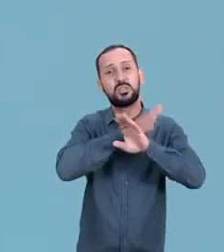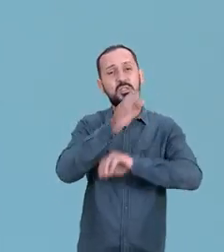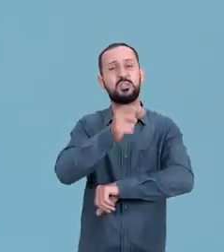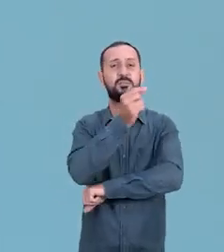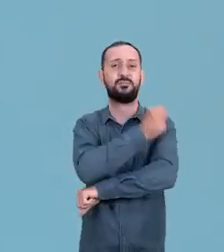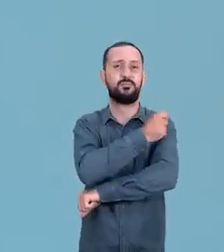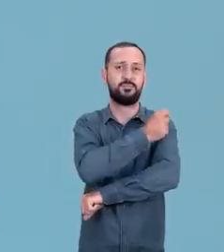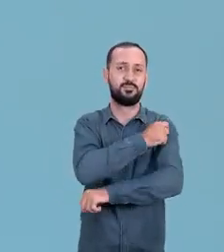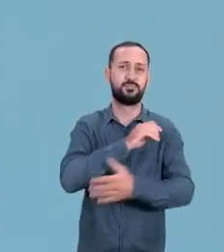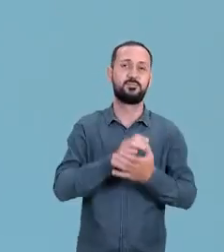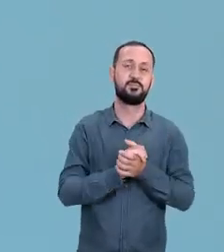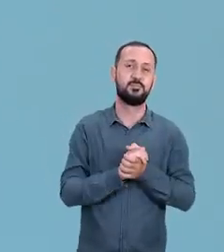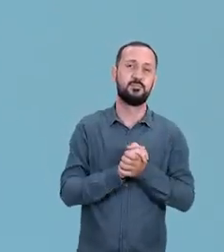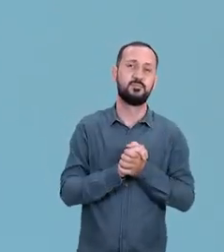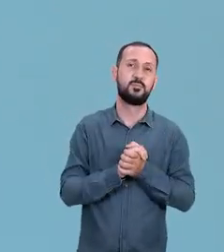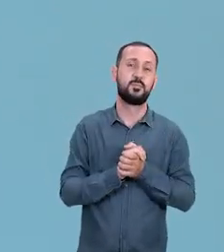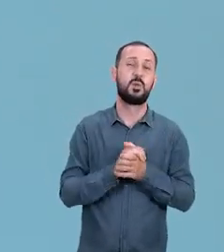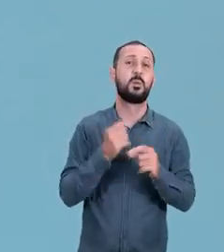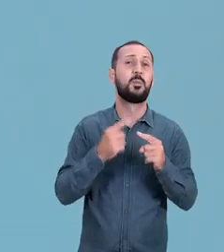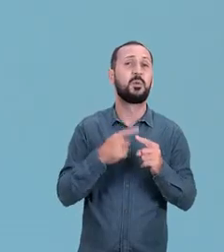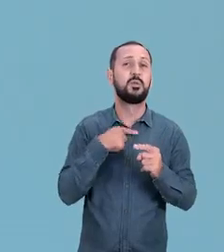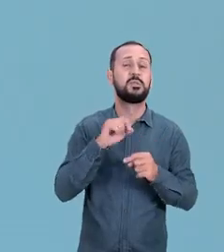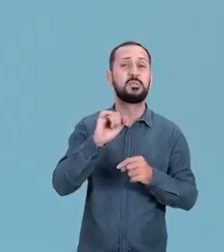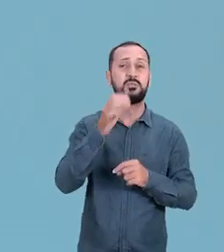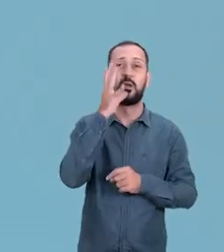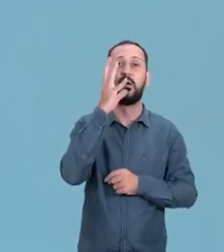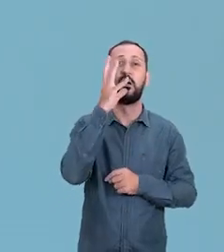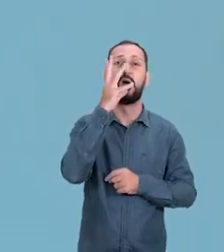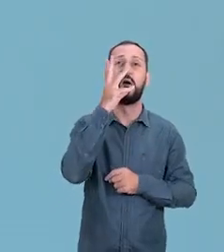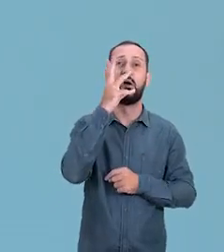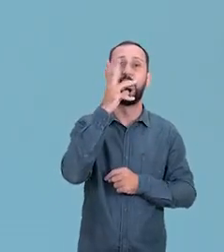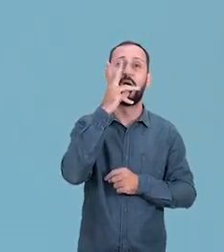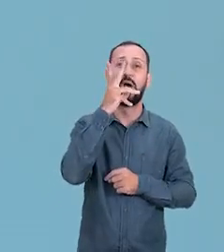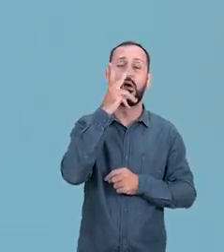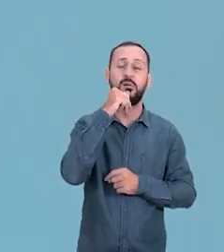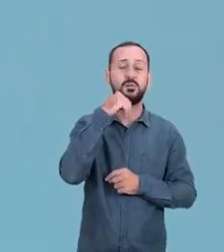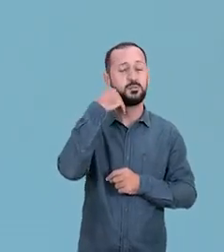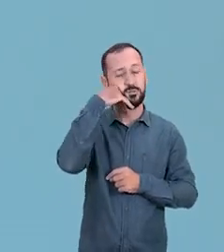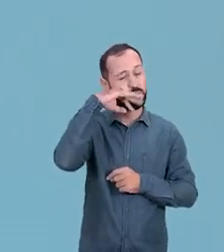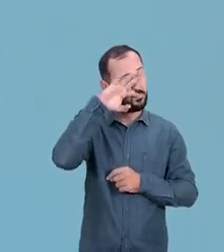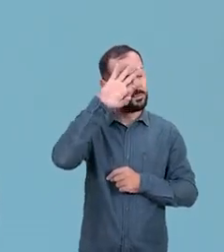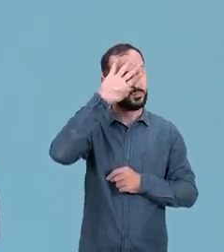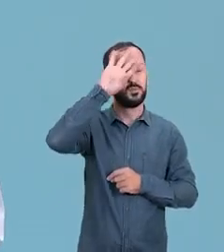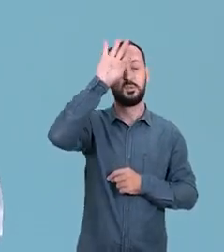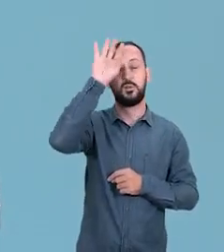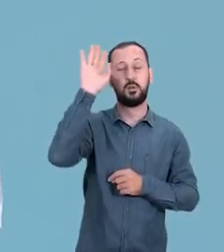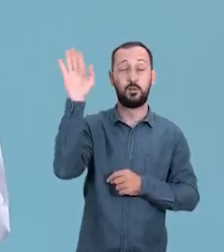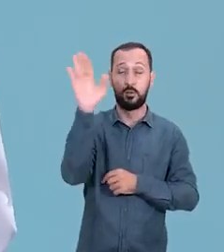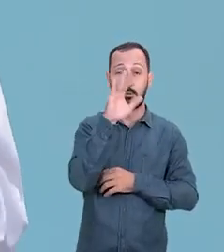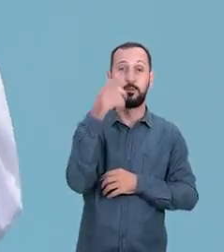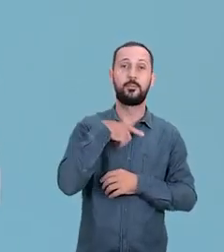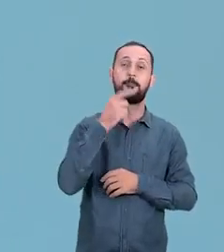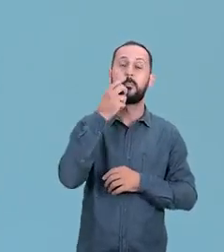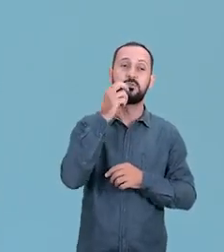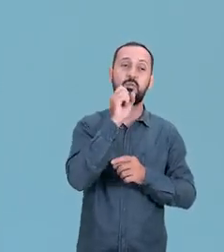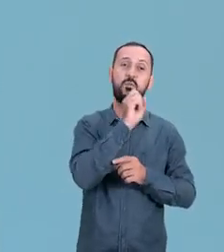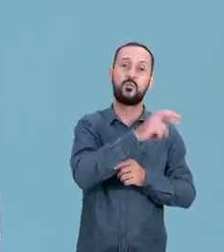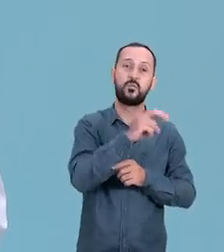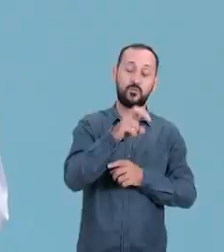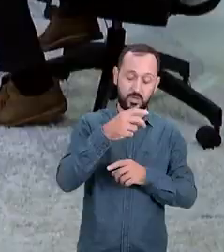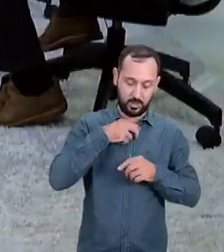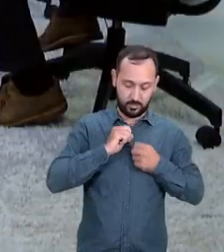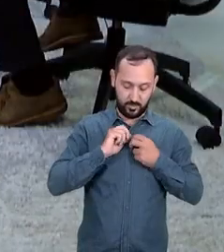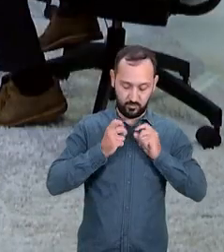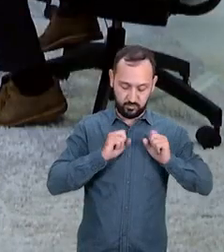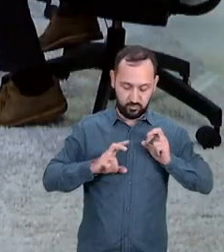de saúde. Por quê? Porque quanto mais tempo passa com você passando mal, maior é a replicação do vírus dentro de